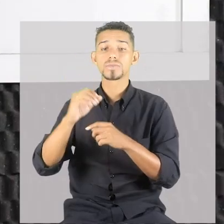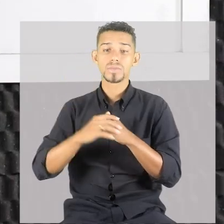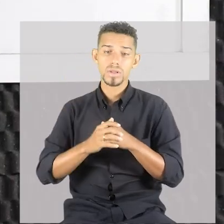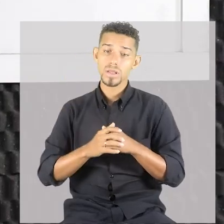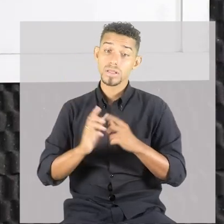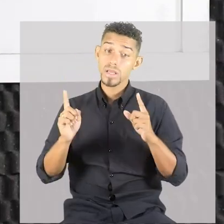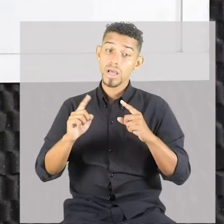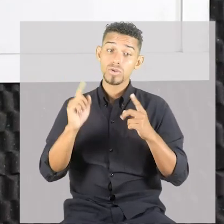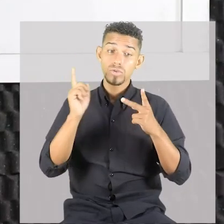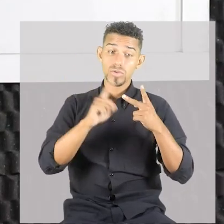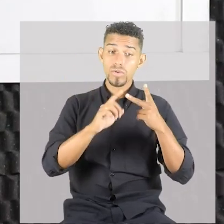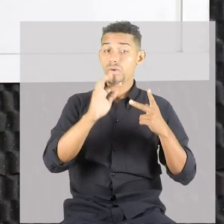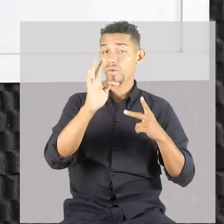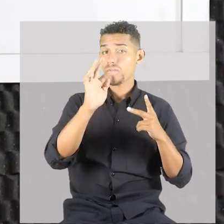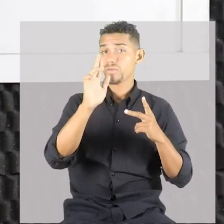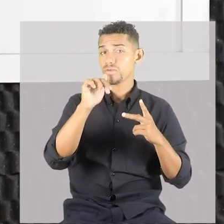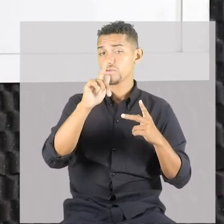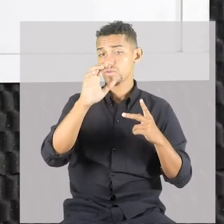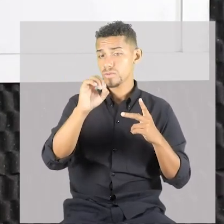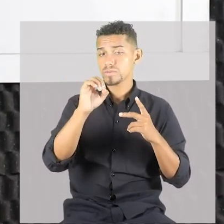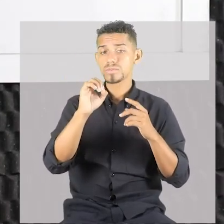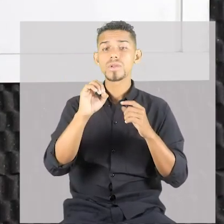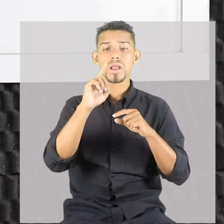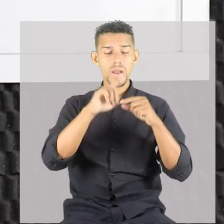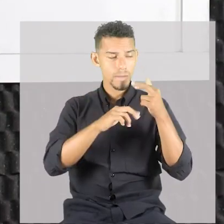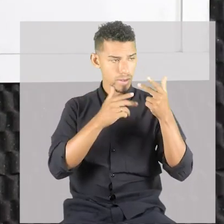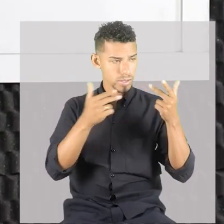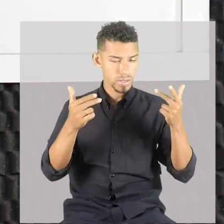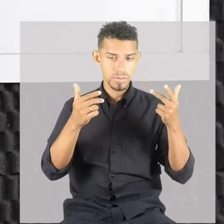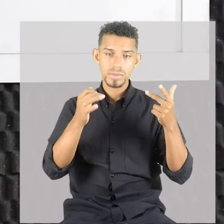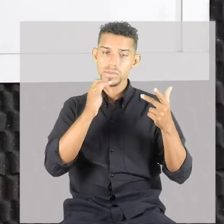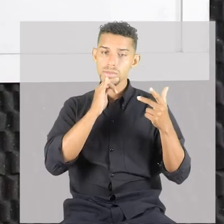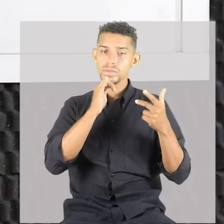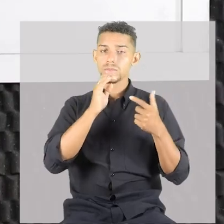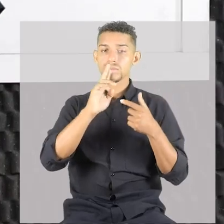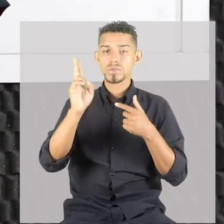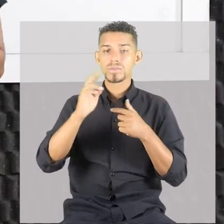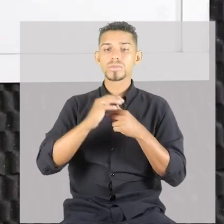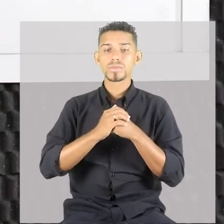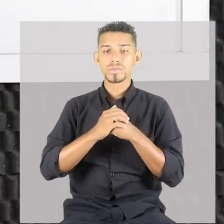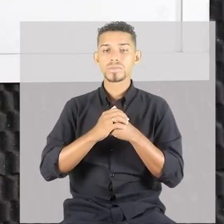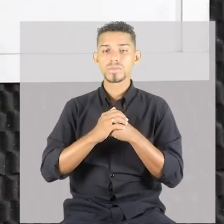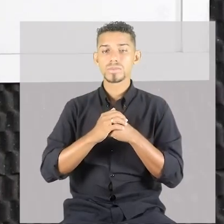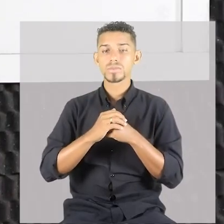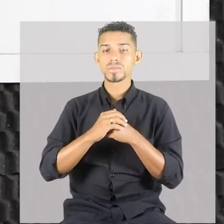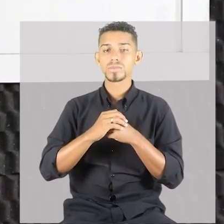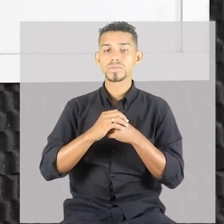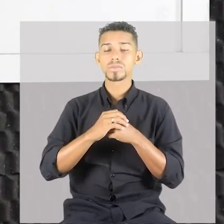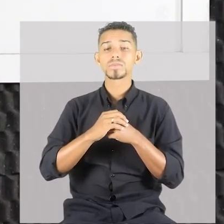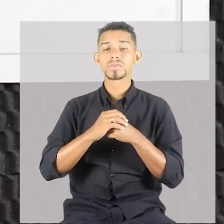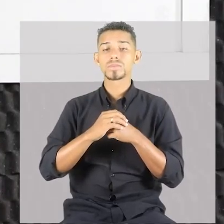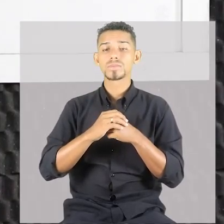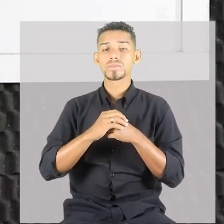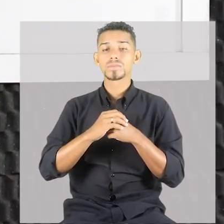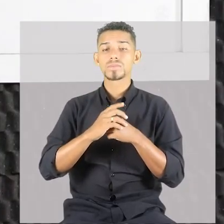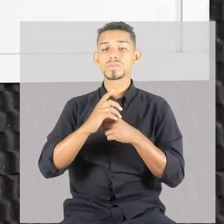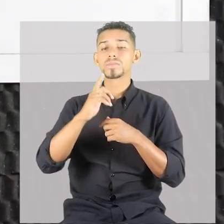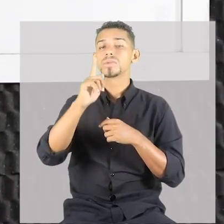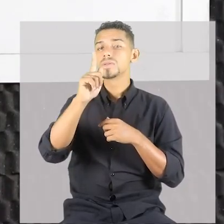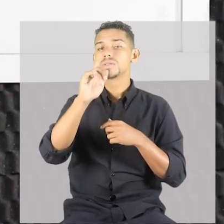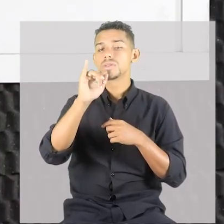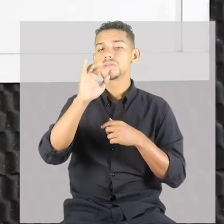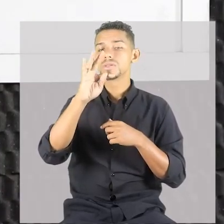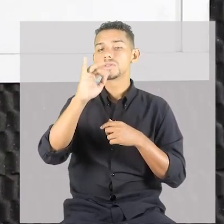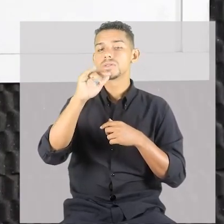dos fungos, essa parede celular ela é feita de um material que a gente chama de quitina. Também é um carboidrato, né?